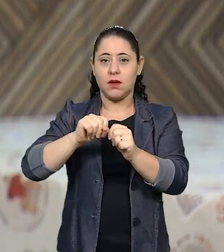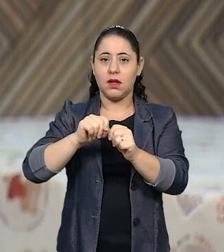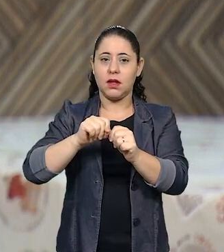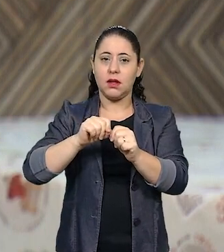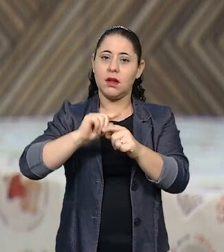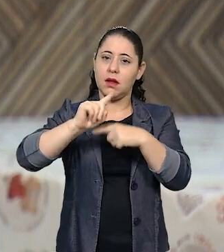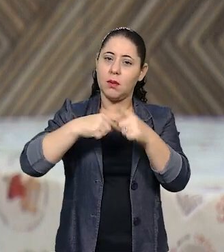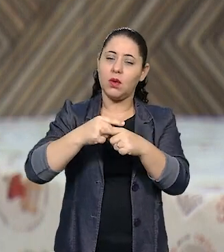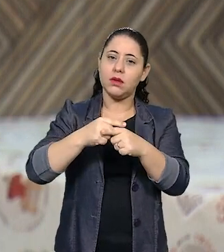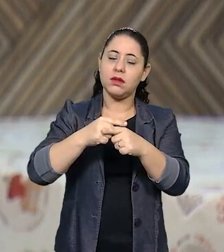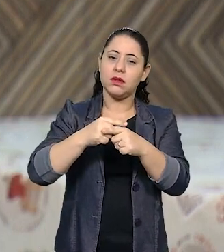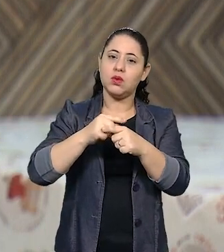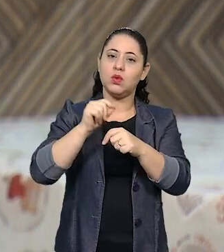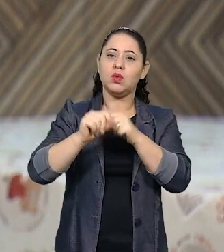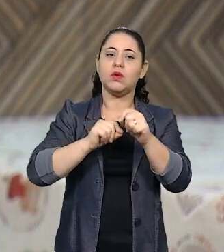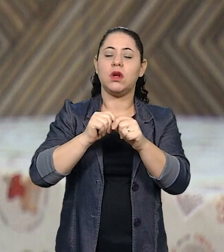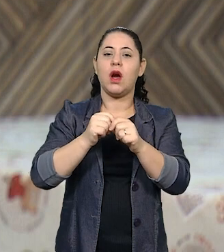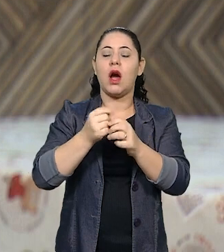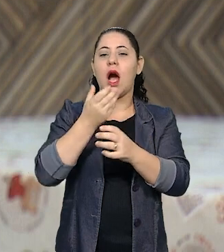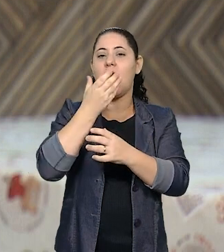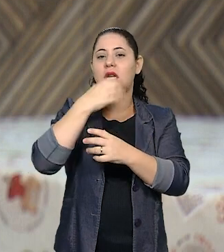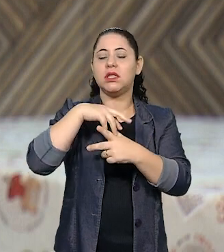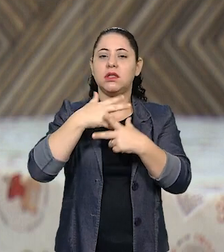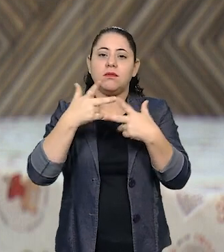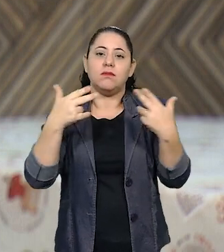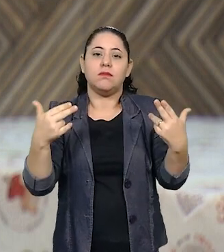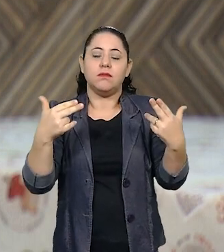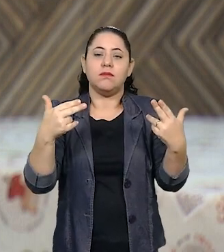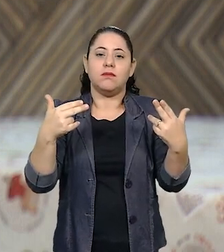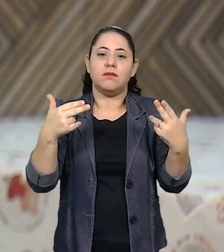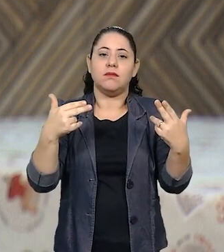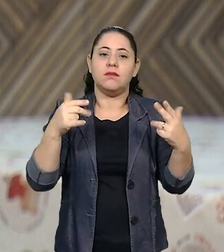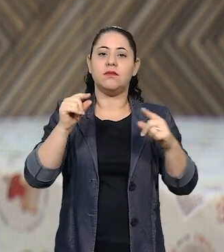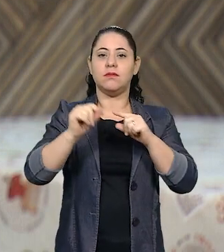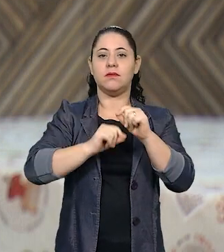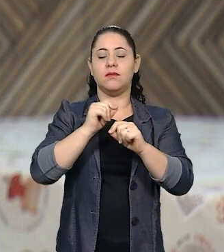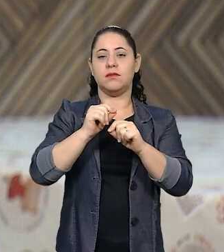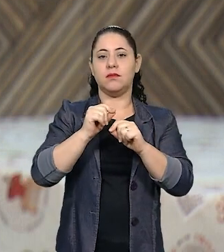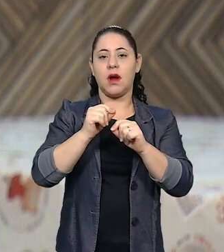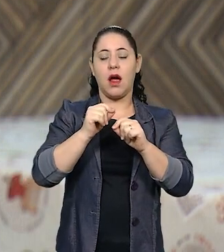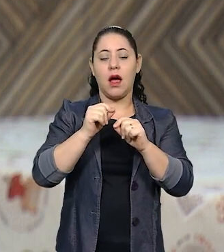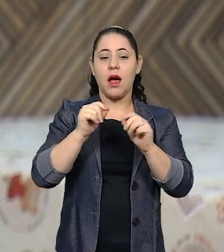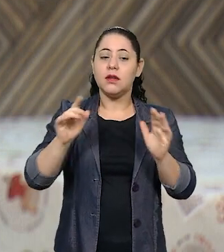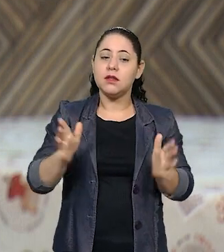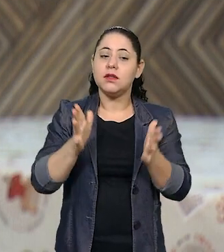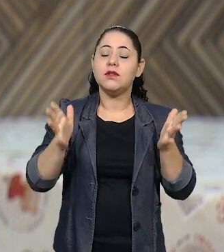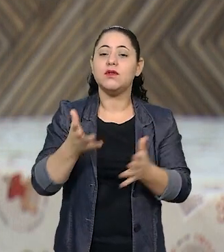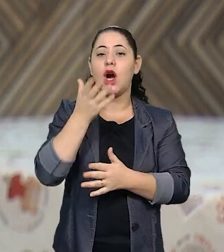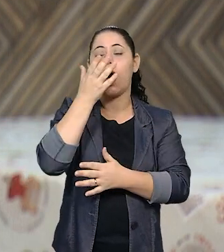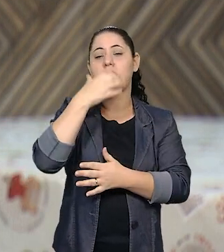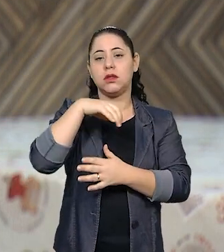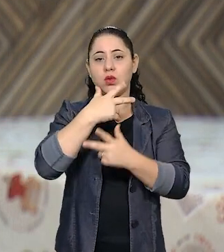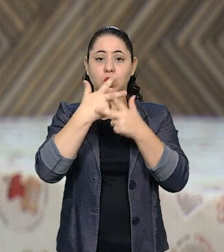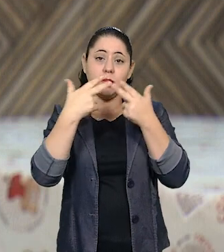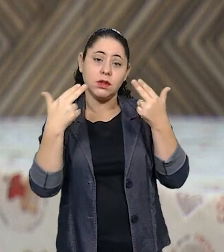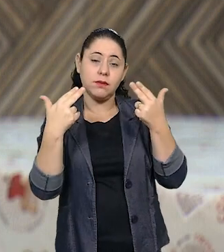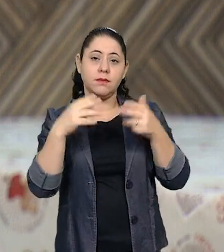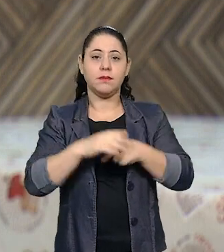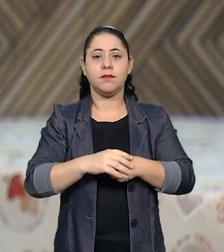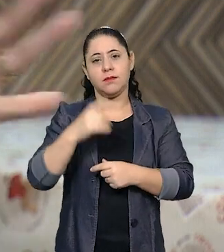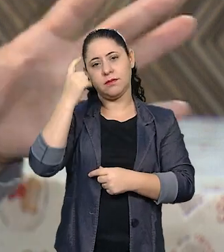café da manhã direitinho. Aí eu acho que elas fazem lá uma dinâmica, depois tem a colação, que é